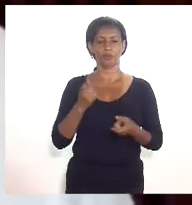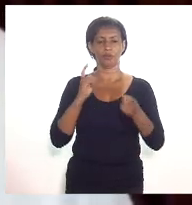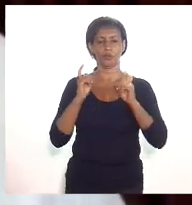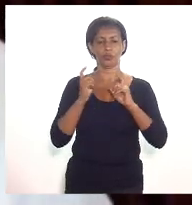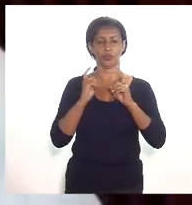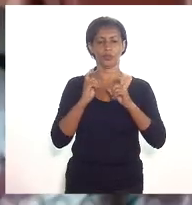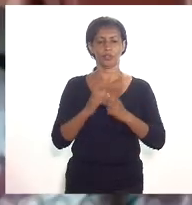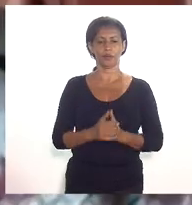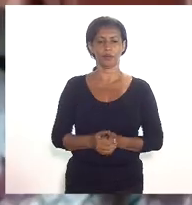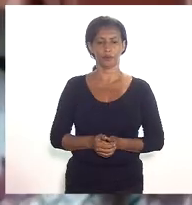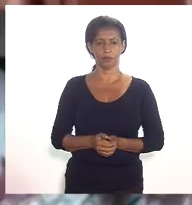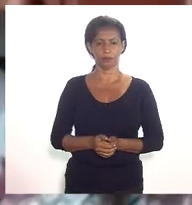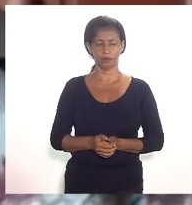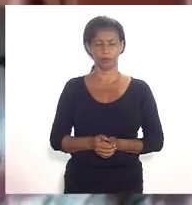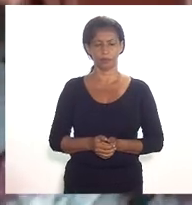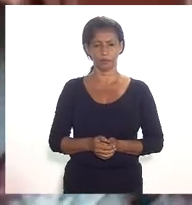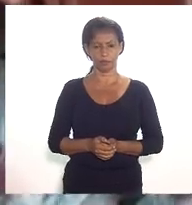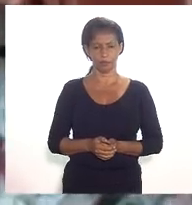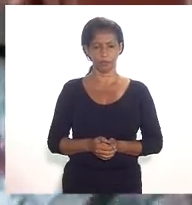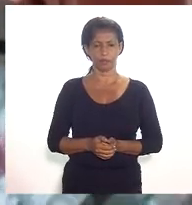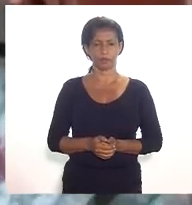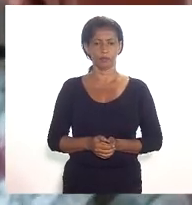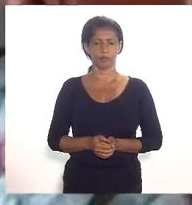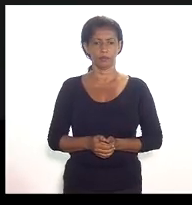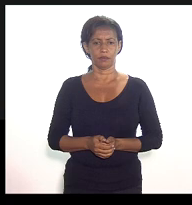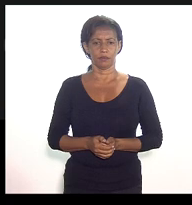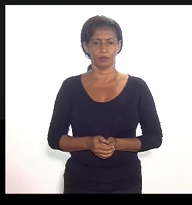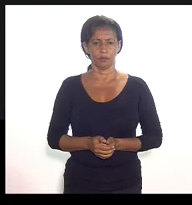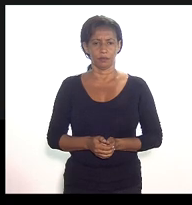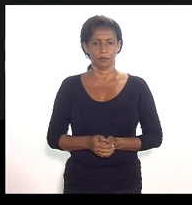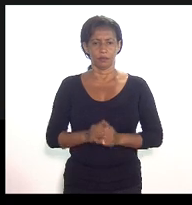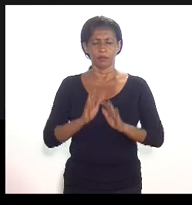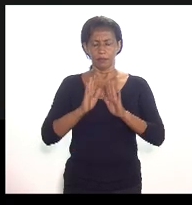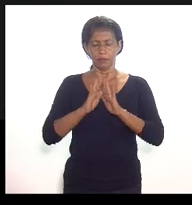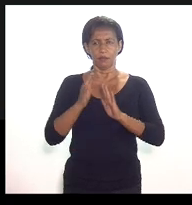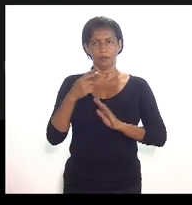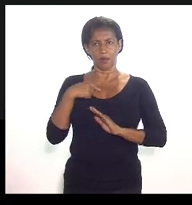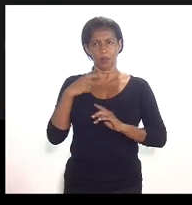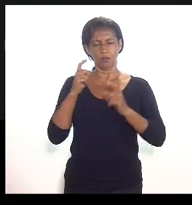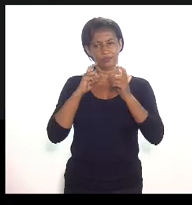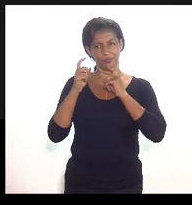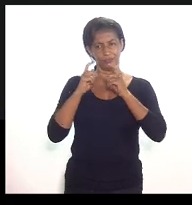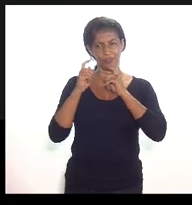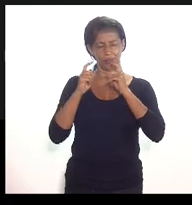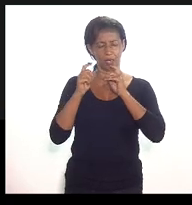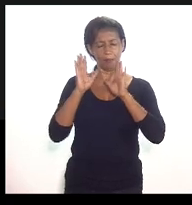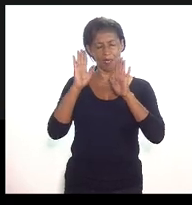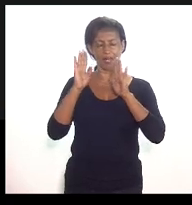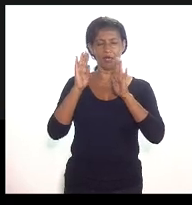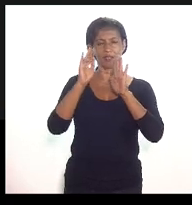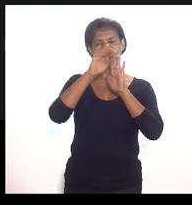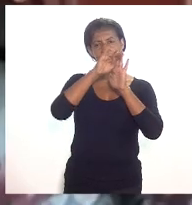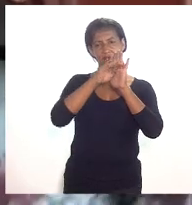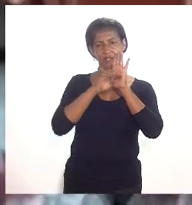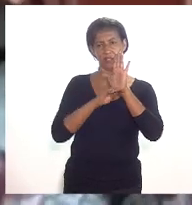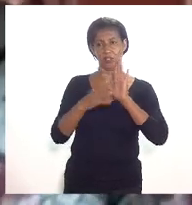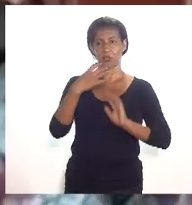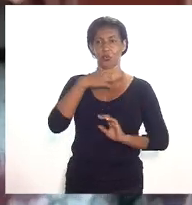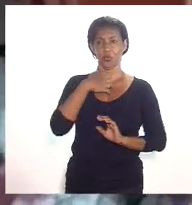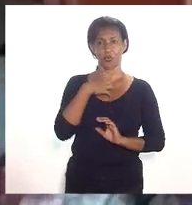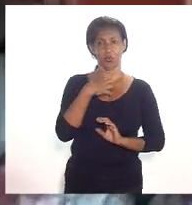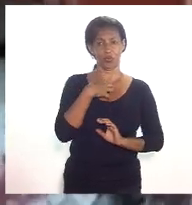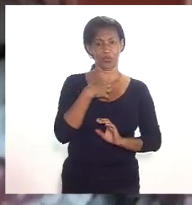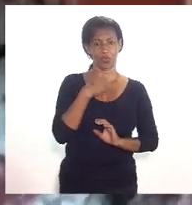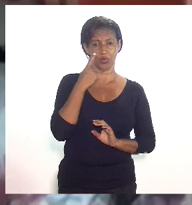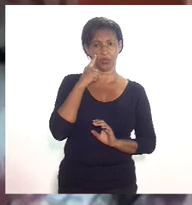discussão. Para discutir, presidente. Em discussão, deputada Mônica. Na verdade, é mais uma questão de ordem, no sentido de defender